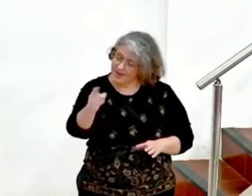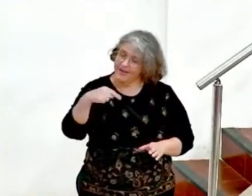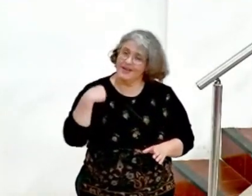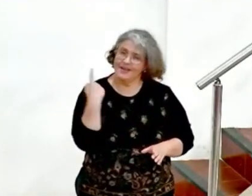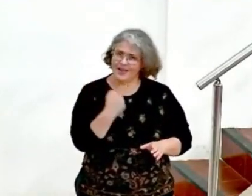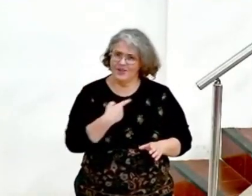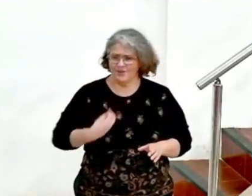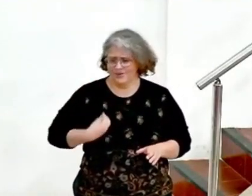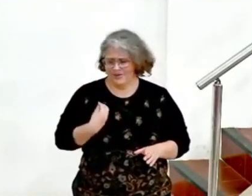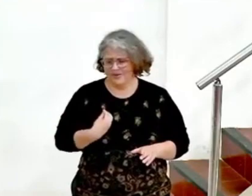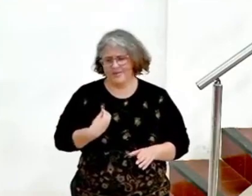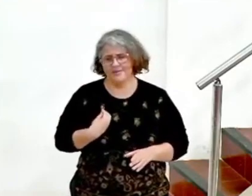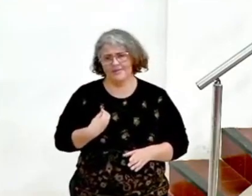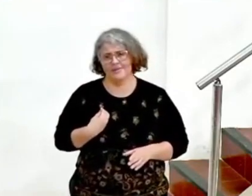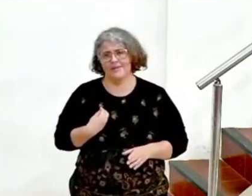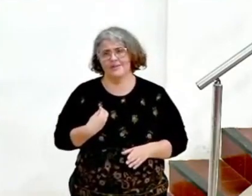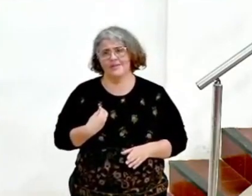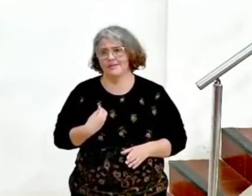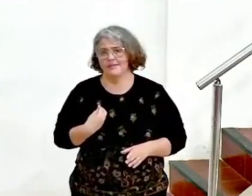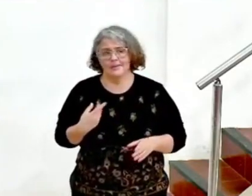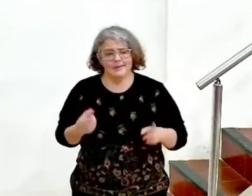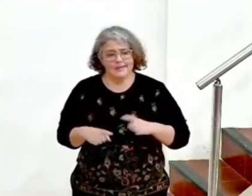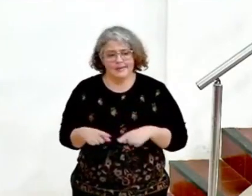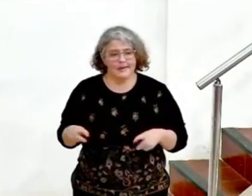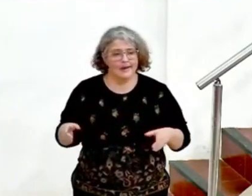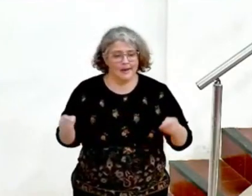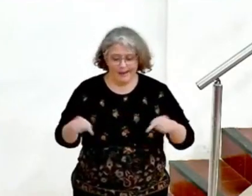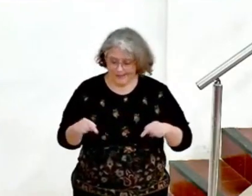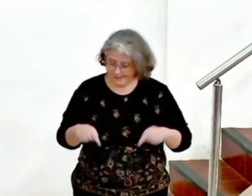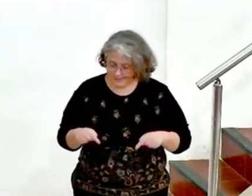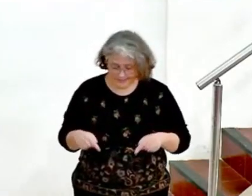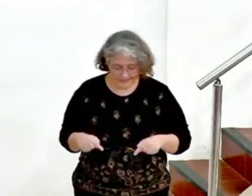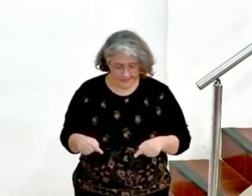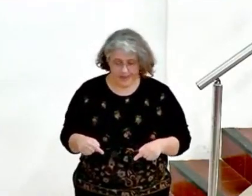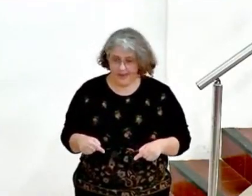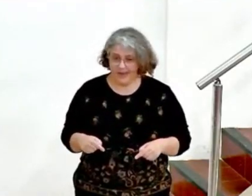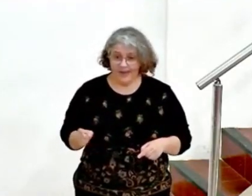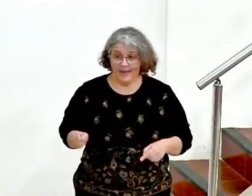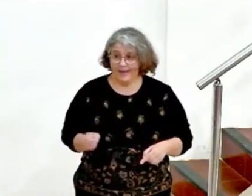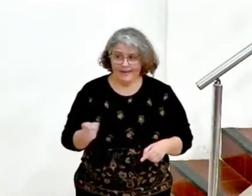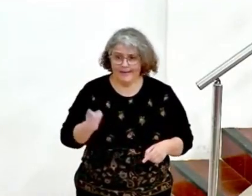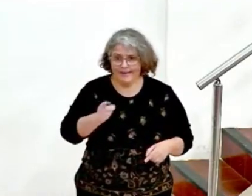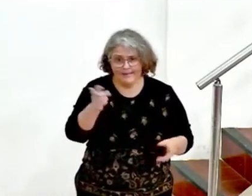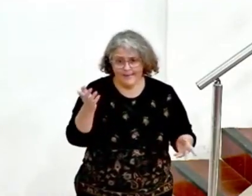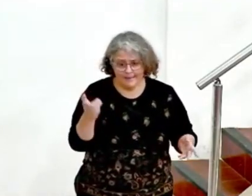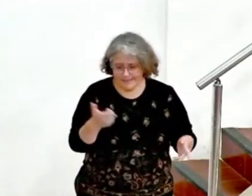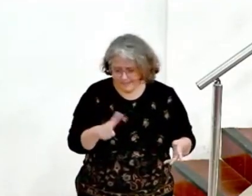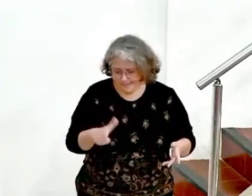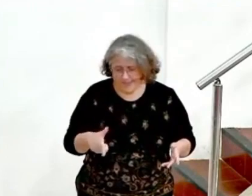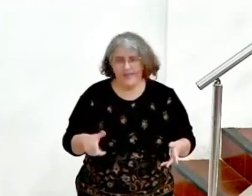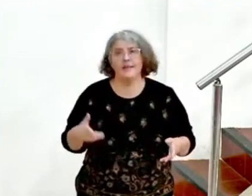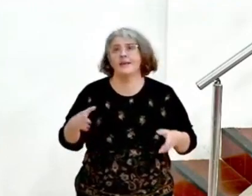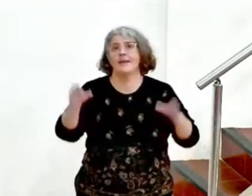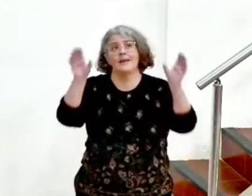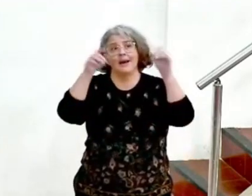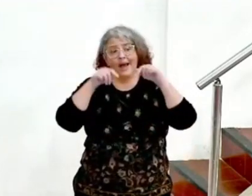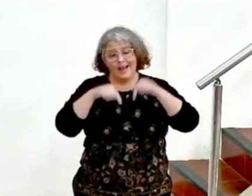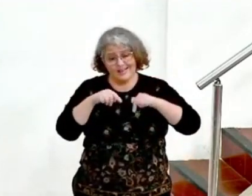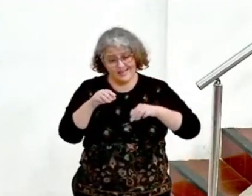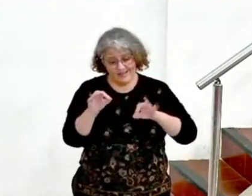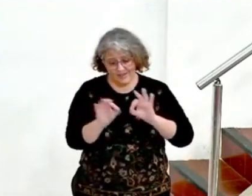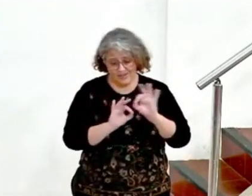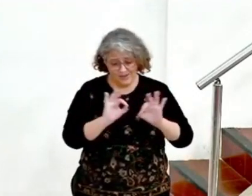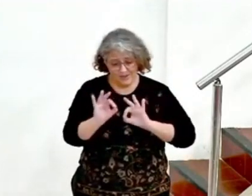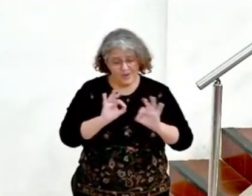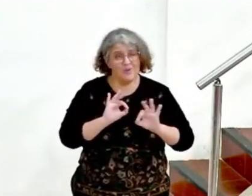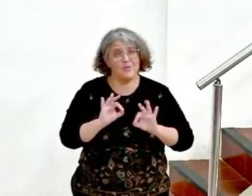O clímax da humanidade não se encontra aqui, se encontra lá. Aqui é apenas o preparo para que